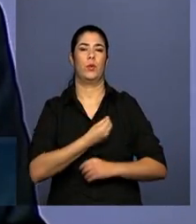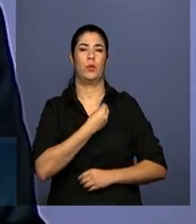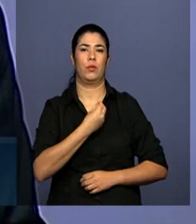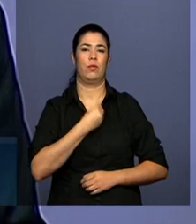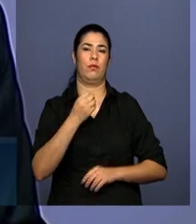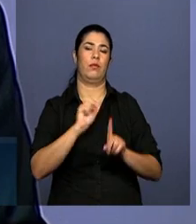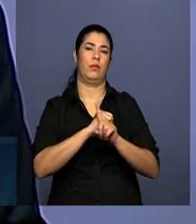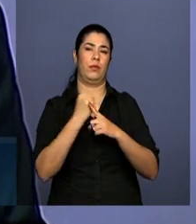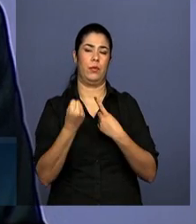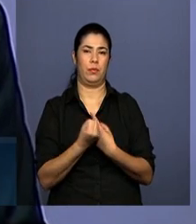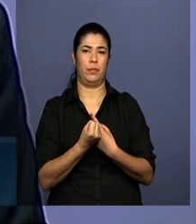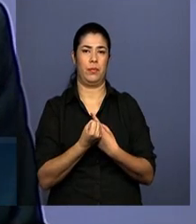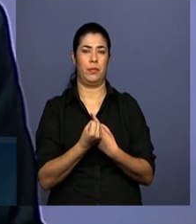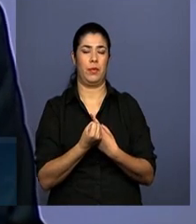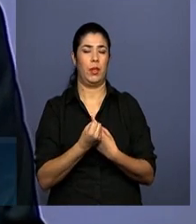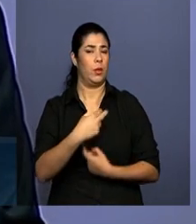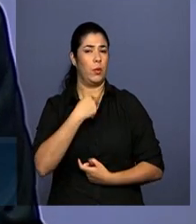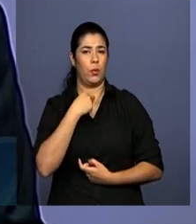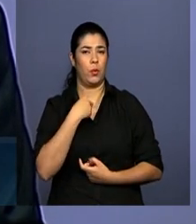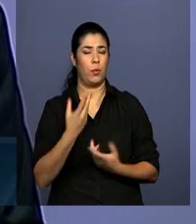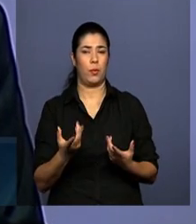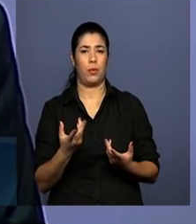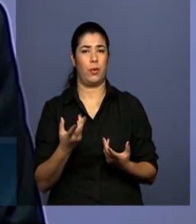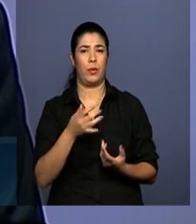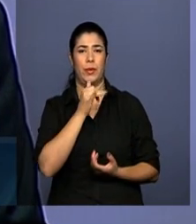nossa sociedade. Então, nós não podemos